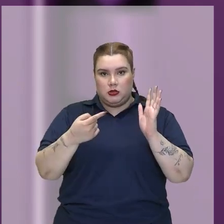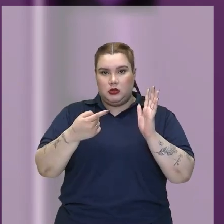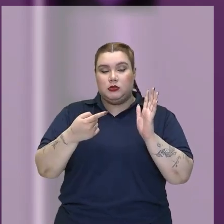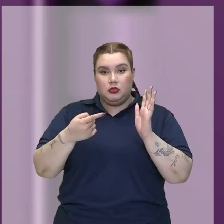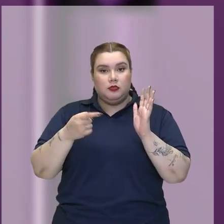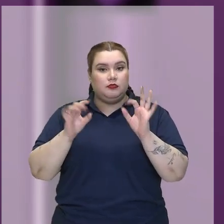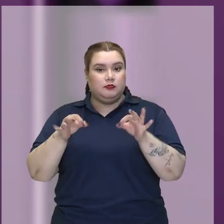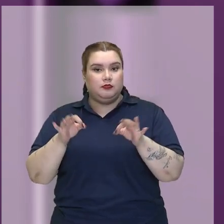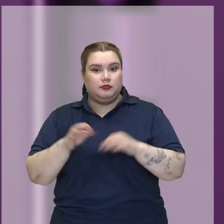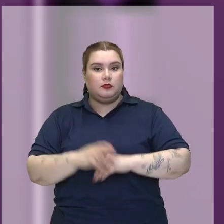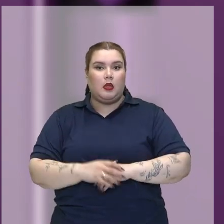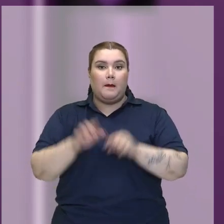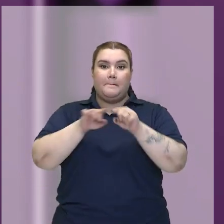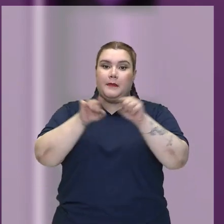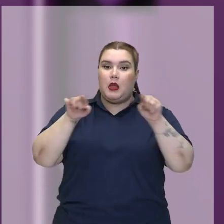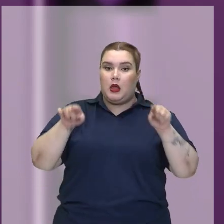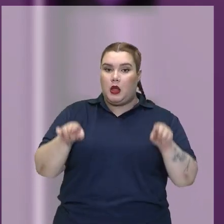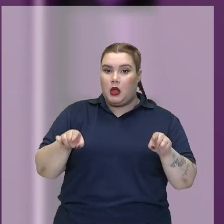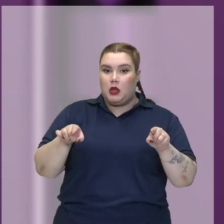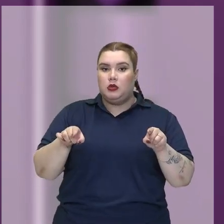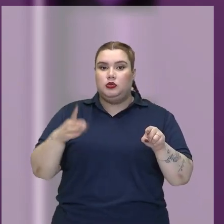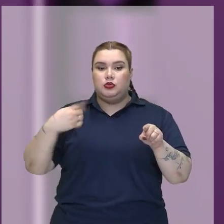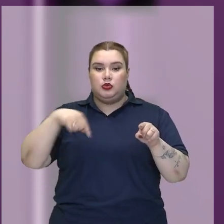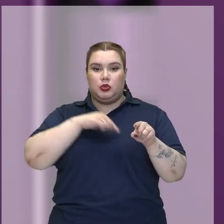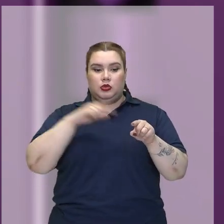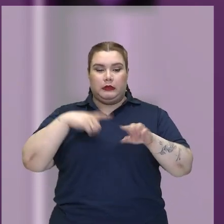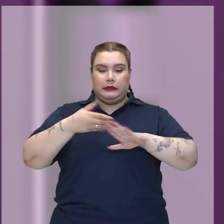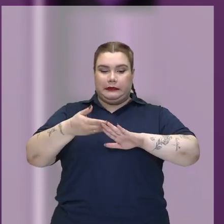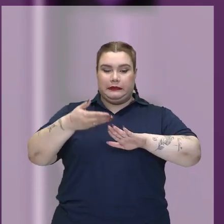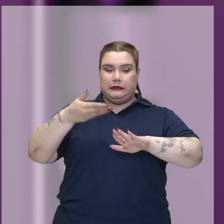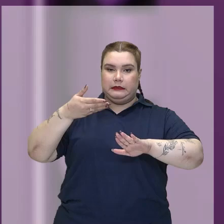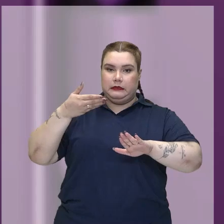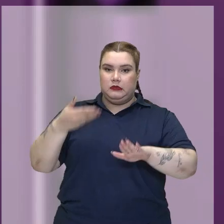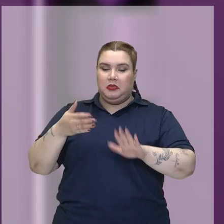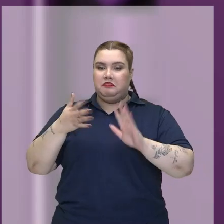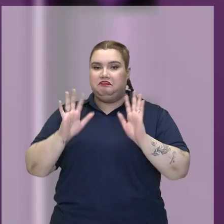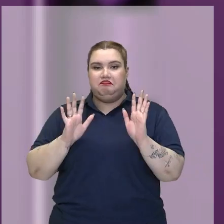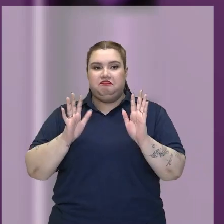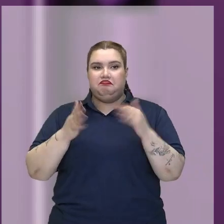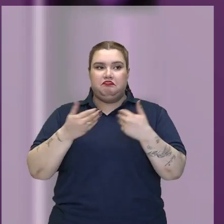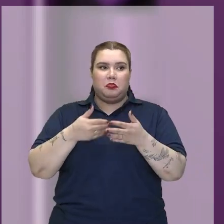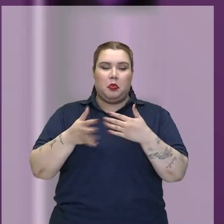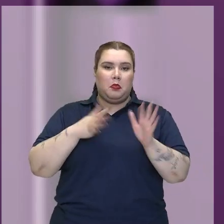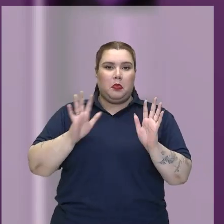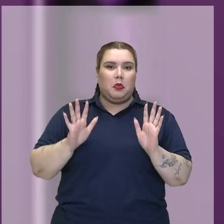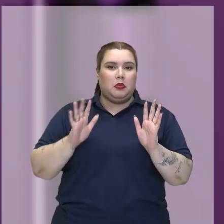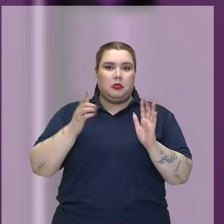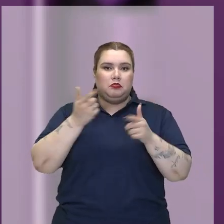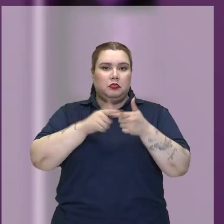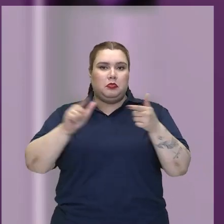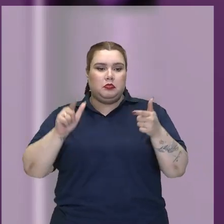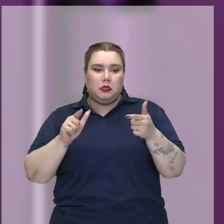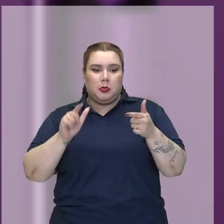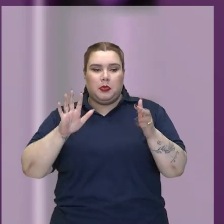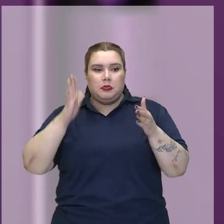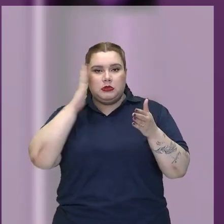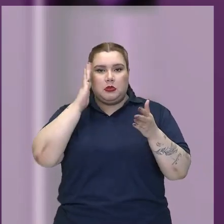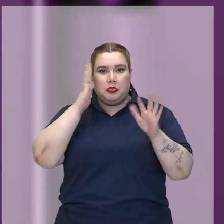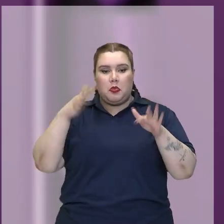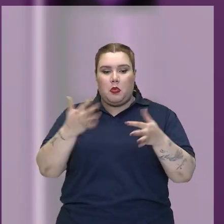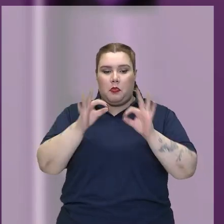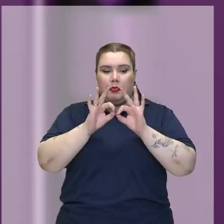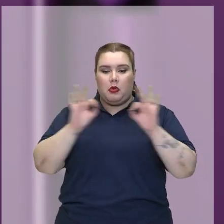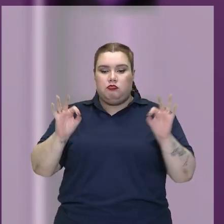Cristo. Mas como a gente está tão afastado dele que não importa para a gente as dimensões. Tá? Então, é